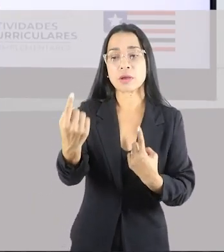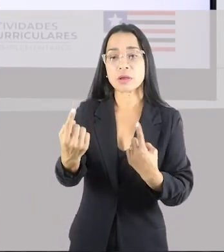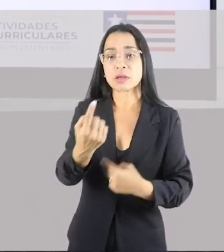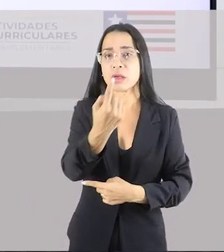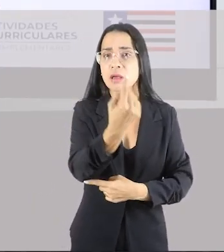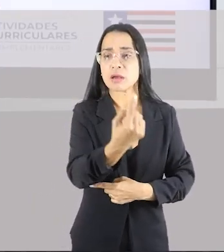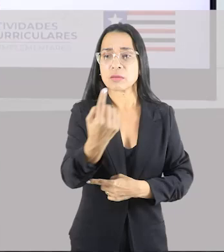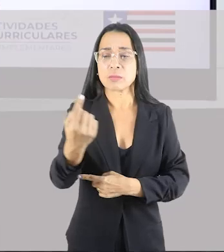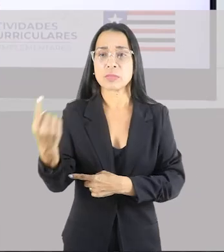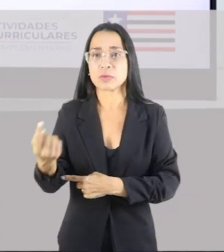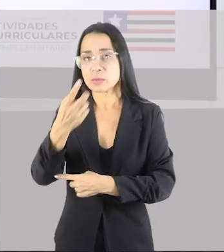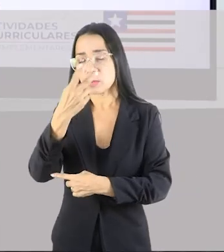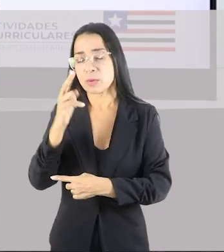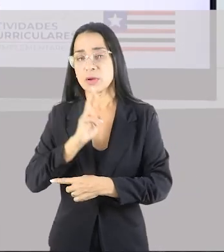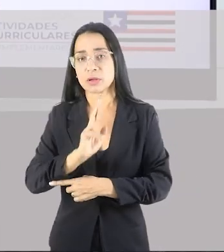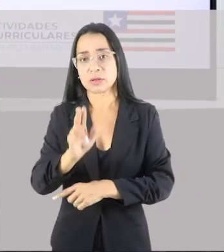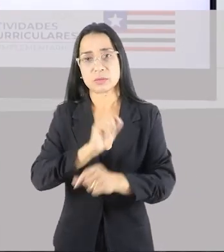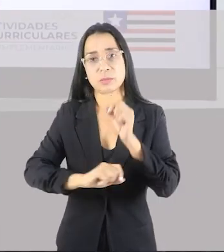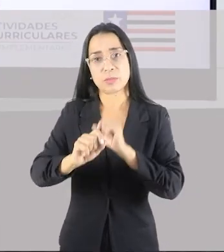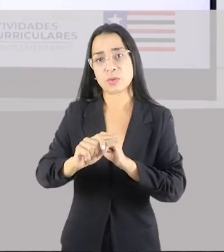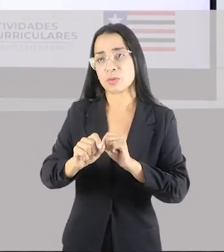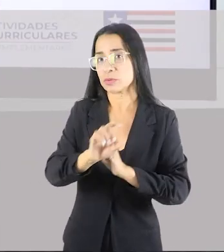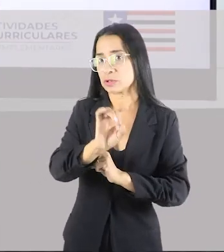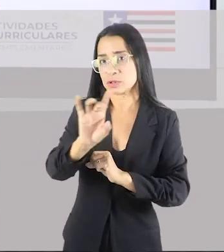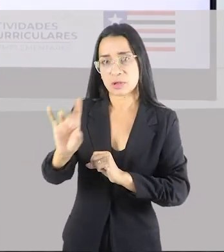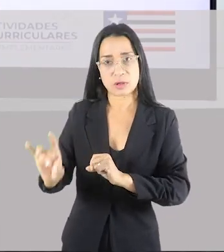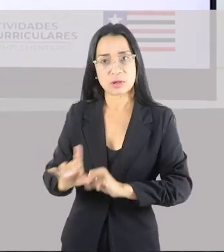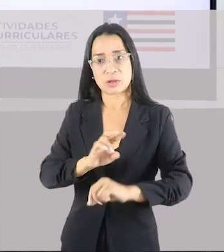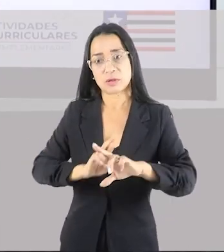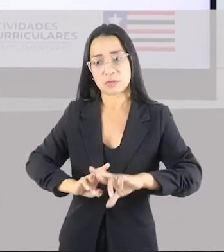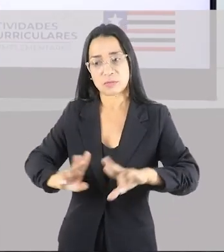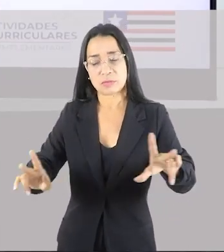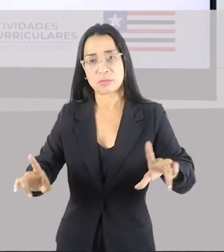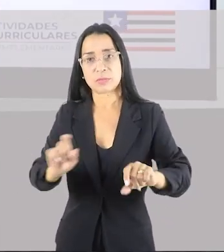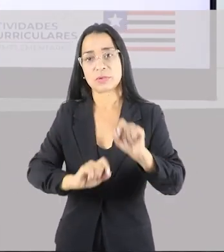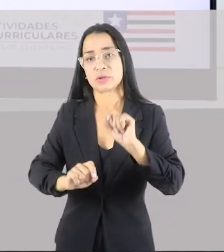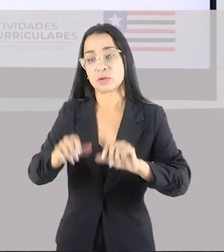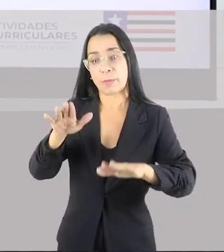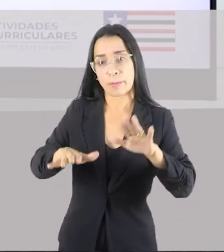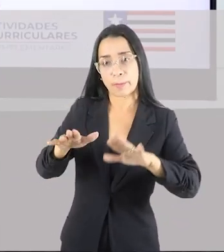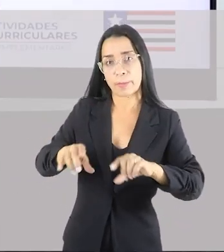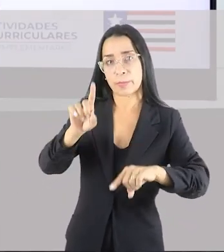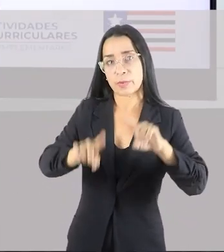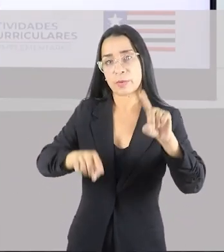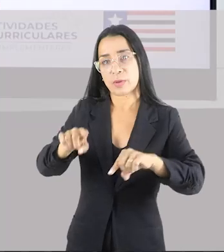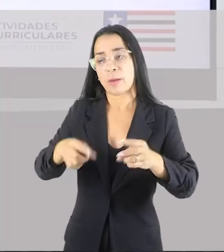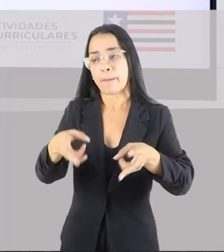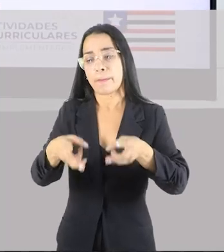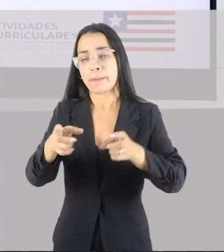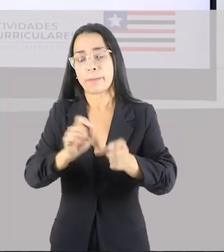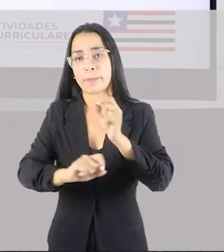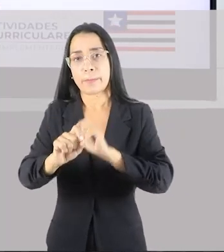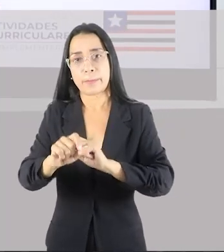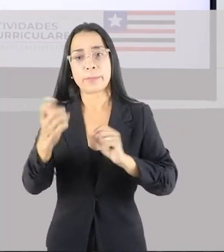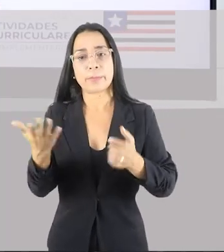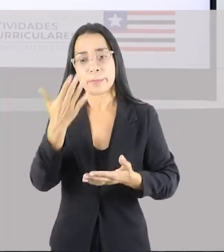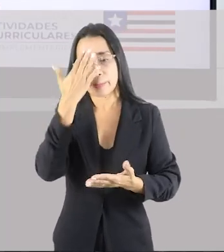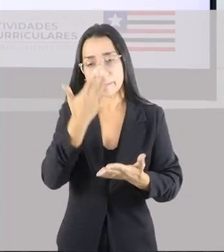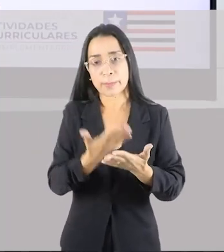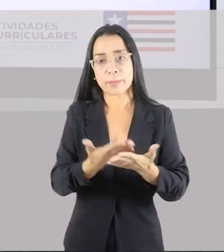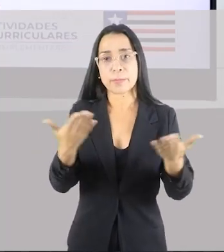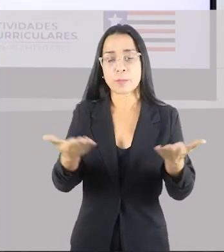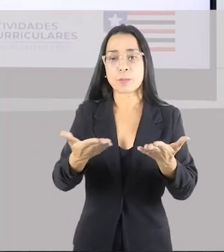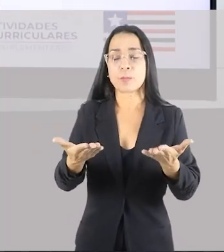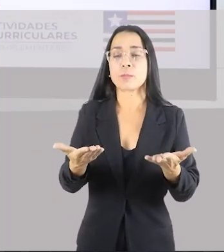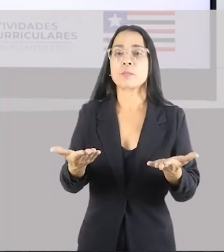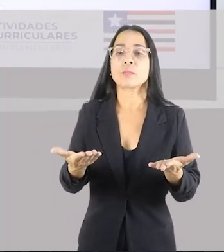né, aí no clima? Isso vai depender da variabilidade. Então você vai perceber com certeza que nessa aula de